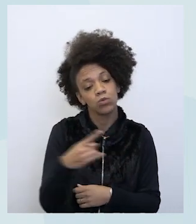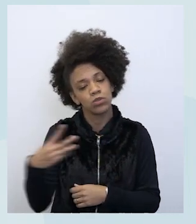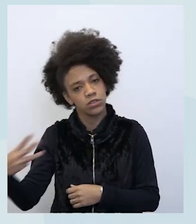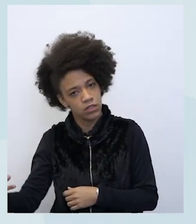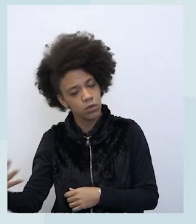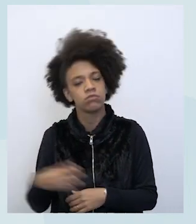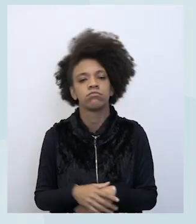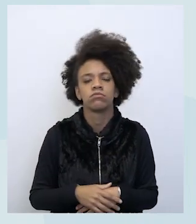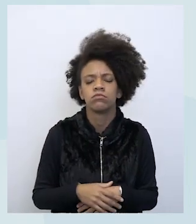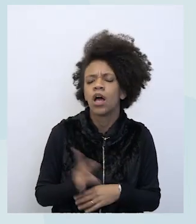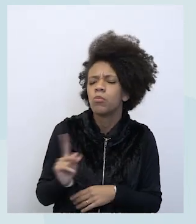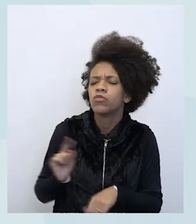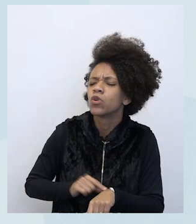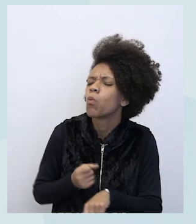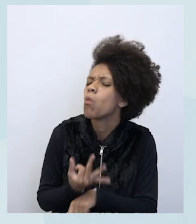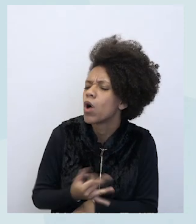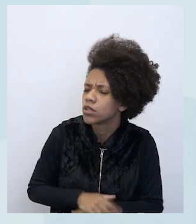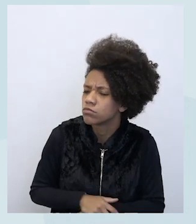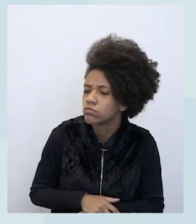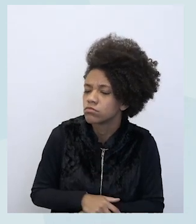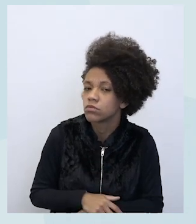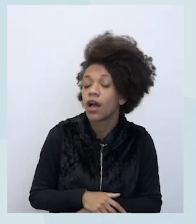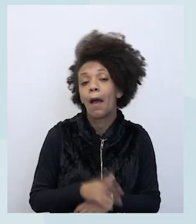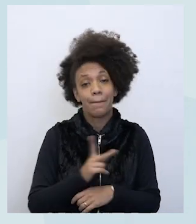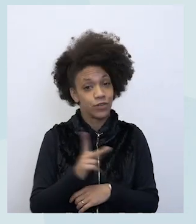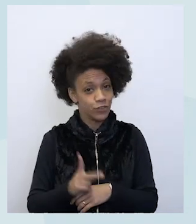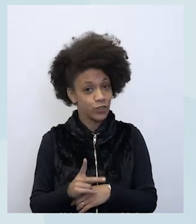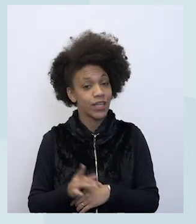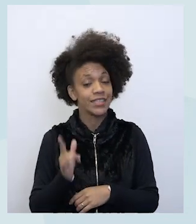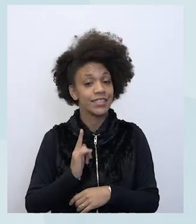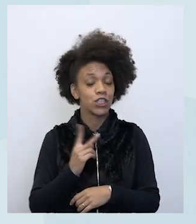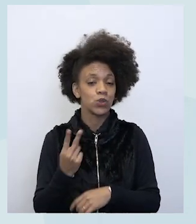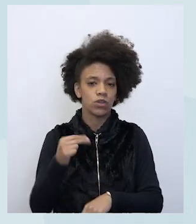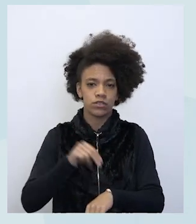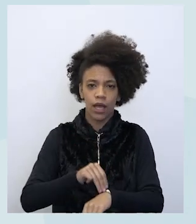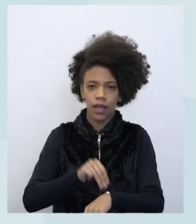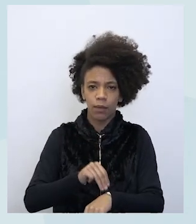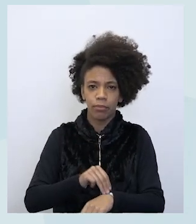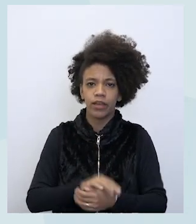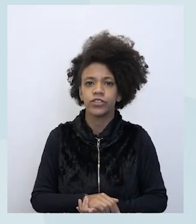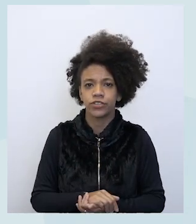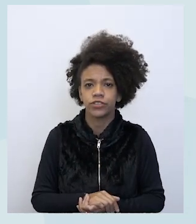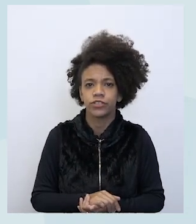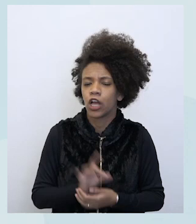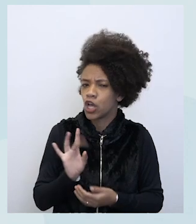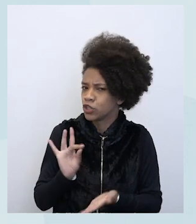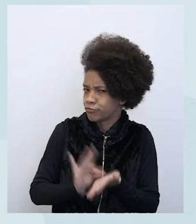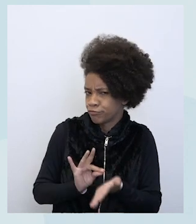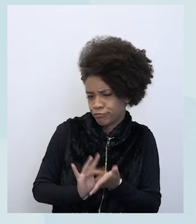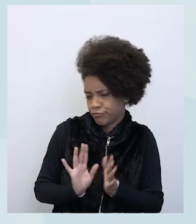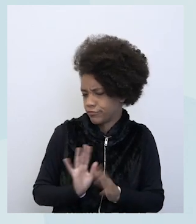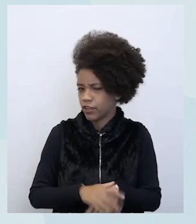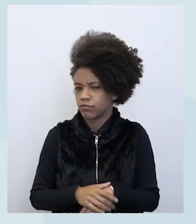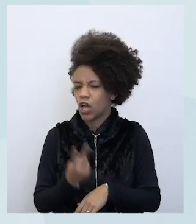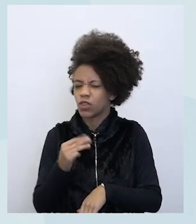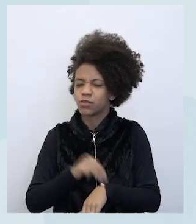bom? Professora Inês, quanto tempo eles têm para fazer esse gráfico? Professora Roberta, eles terão 2 minutos. Tá bom, só marcada para fazer, né, gente? Então, 2 minutos,